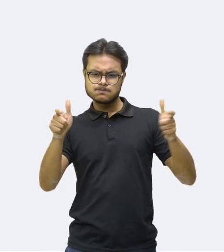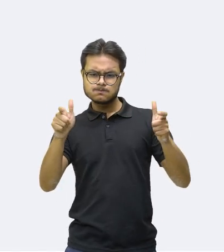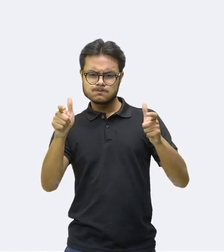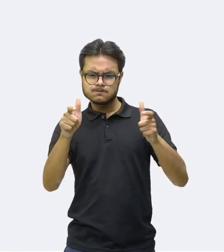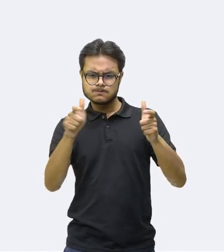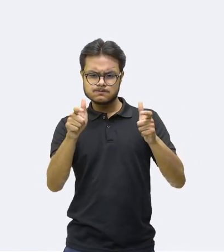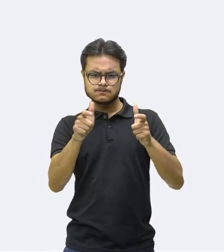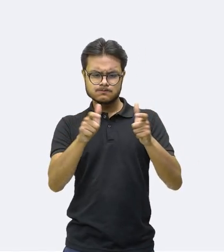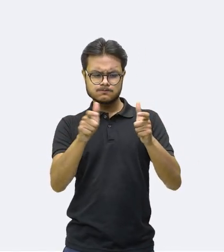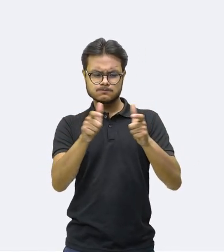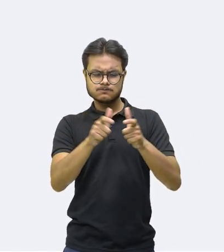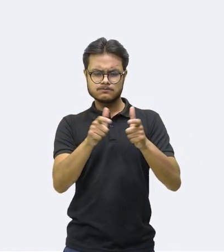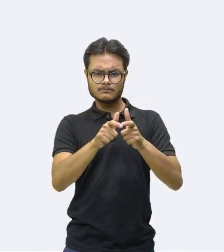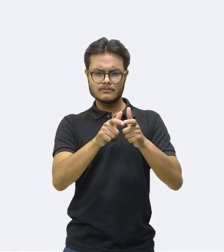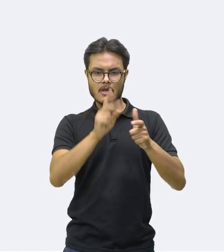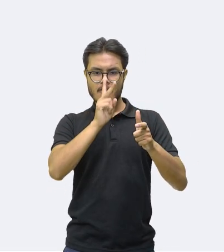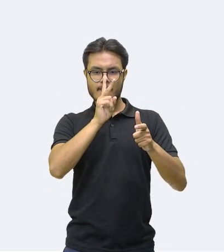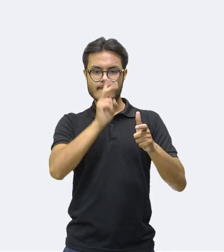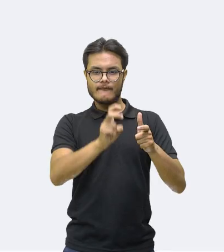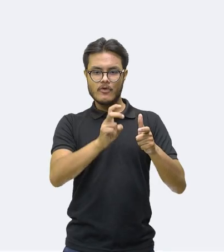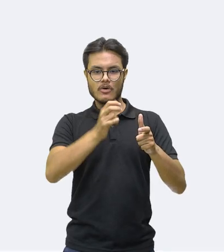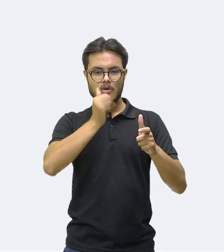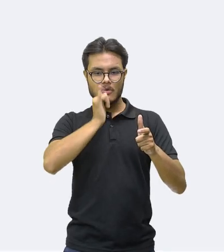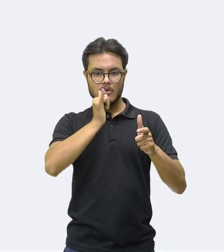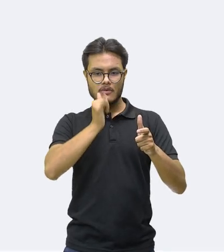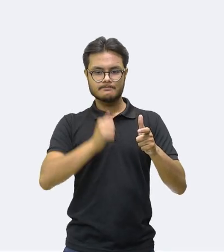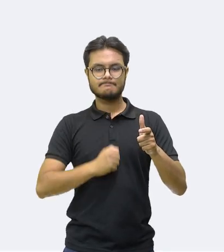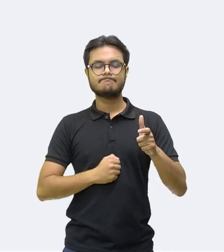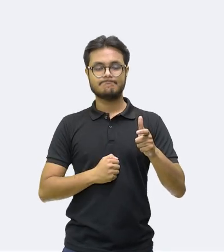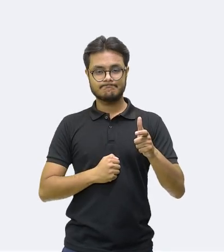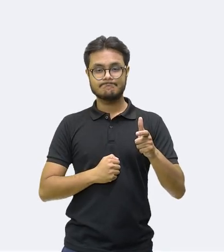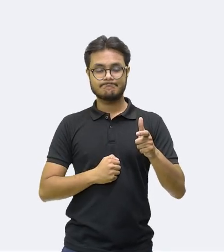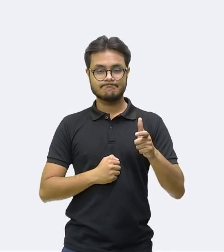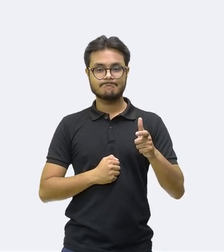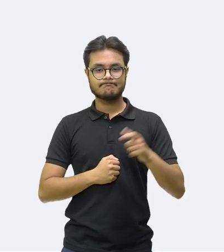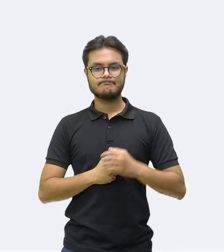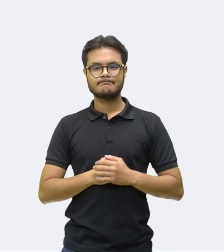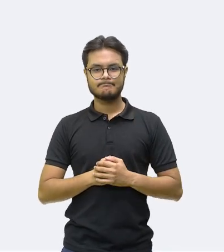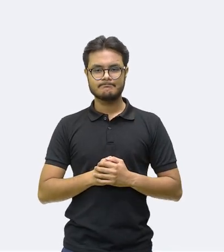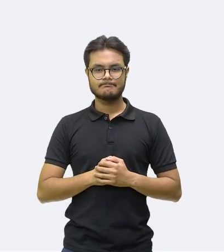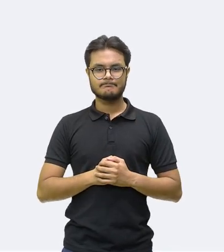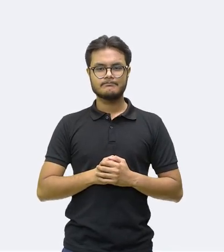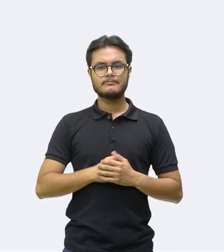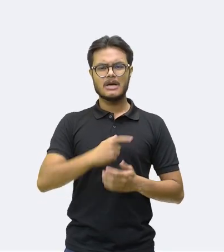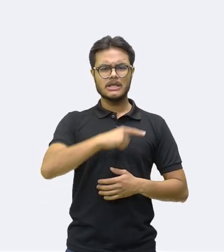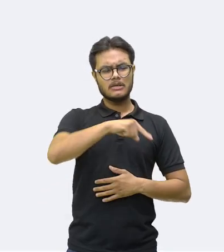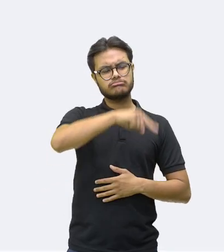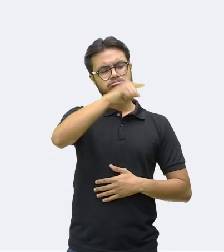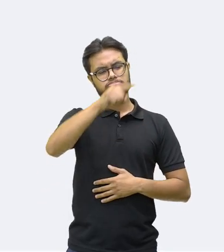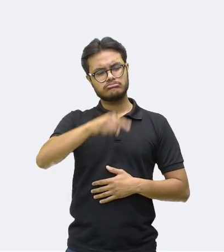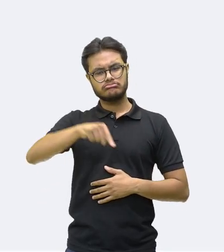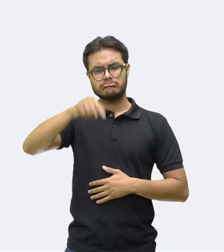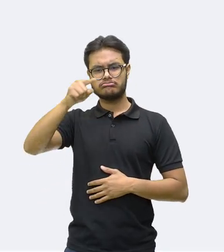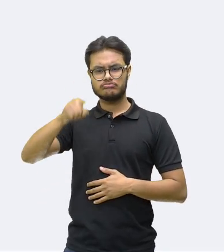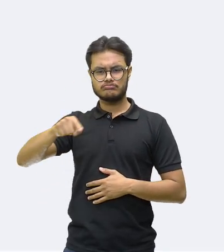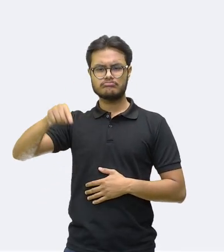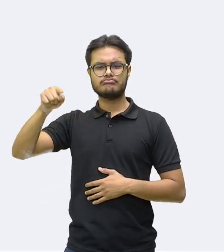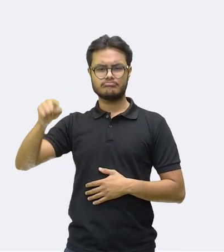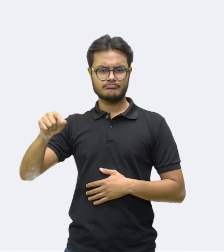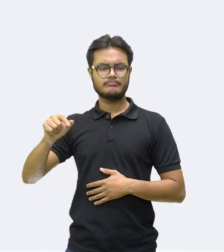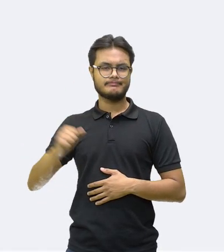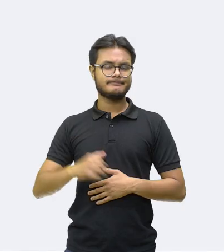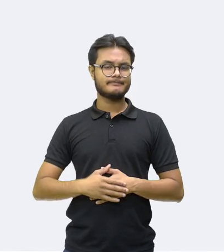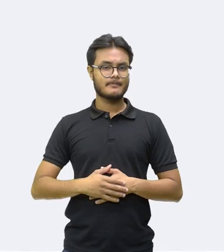sistema, onde você tem a maior energia em função da deformação. Tá certo? Aí tem nomes, o que nós chamamos de rarefação é quando você tem